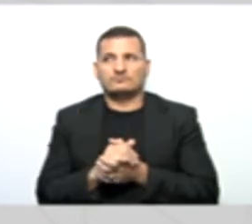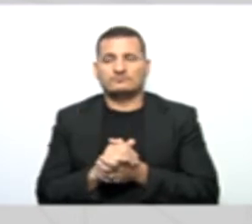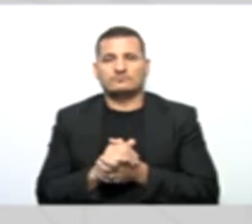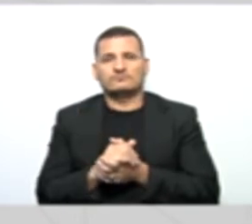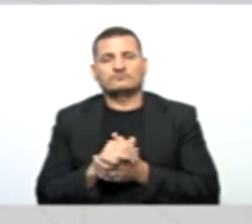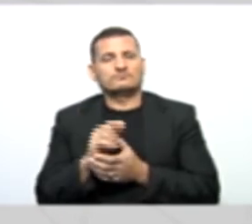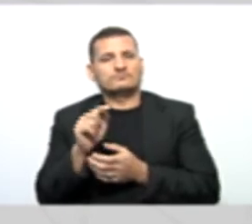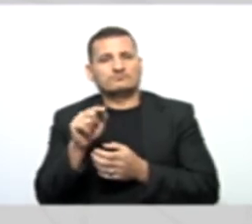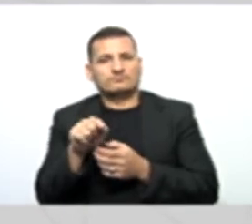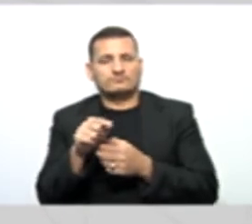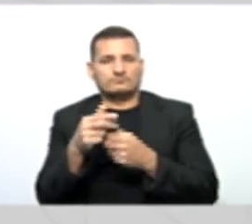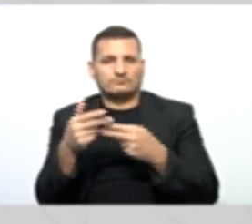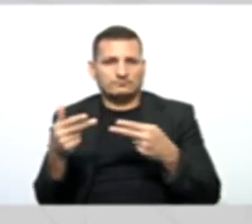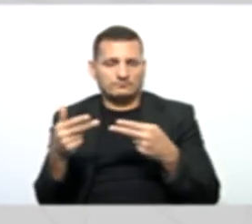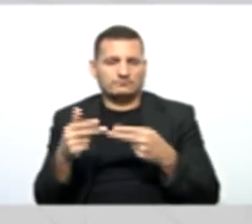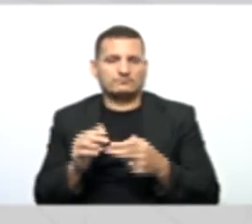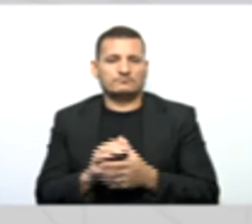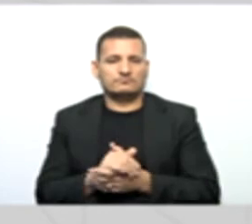esse objeto.